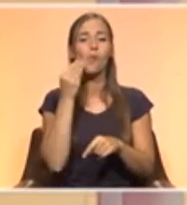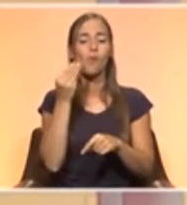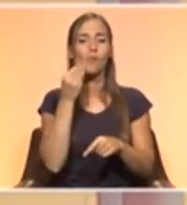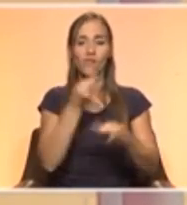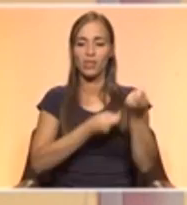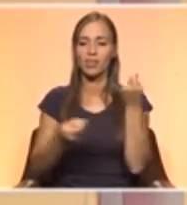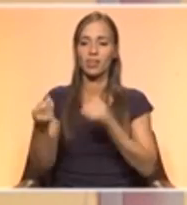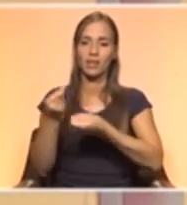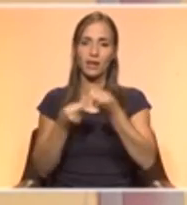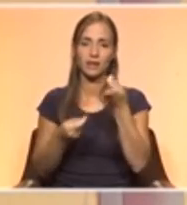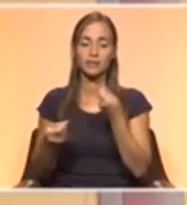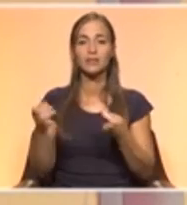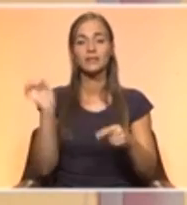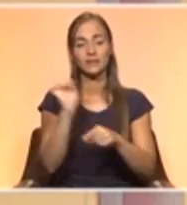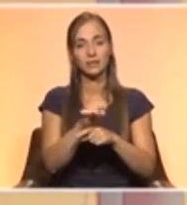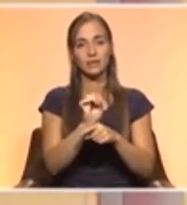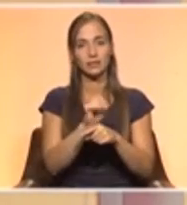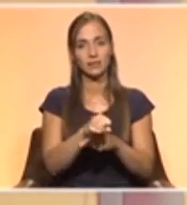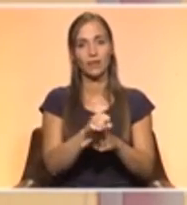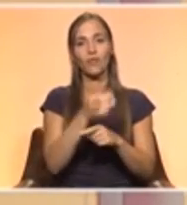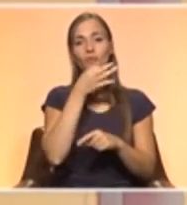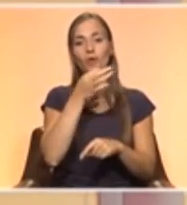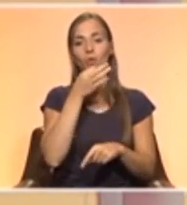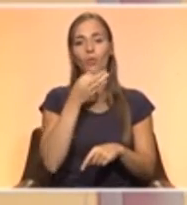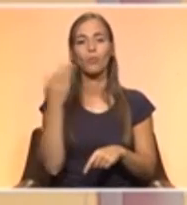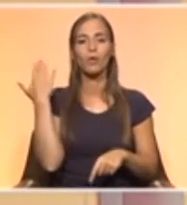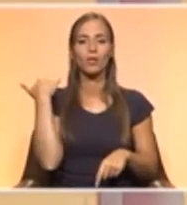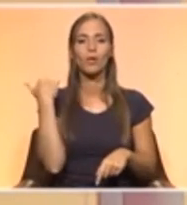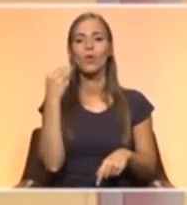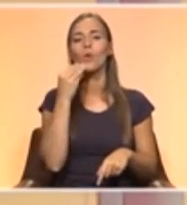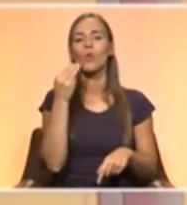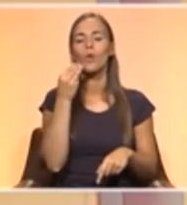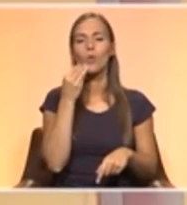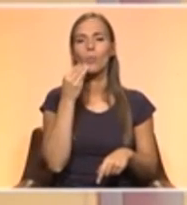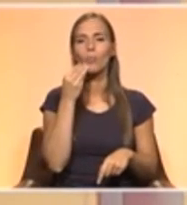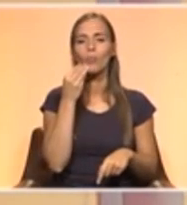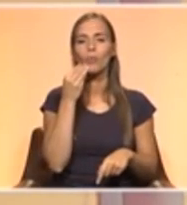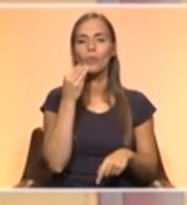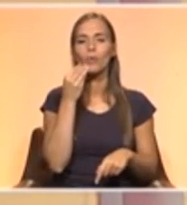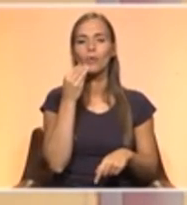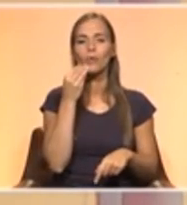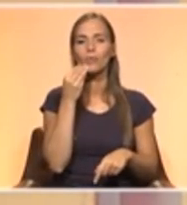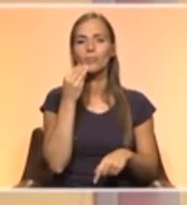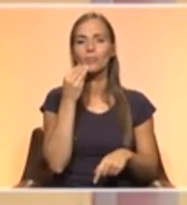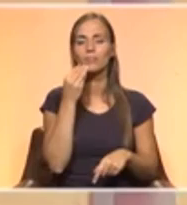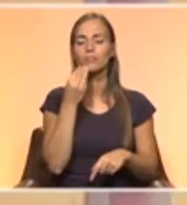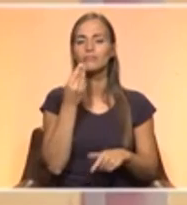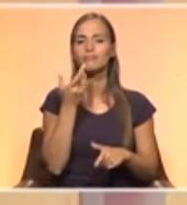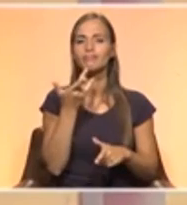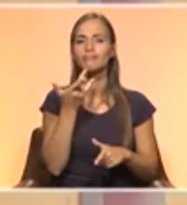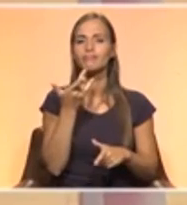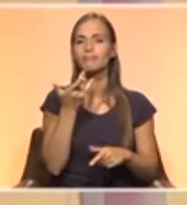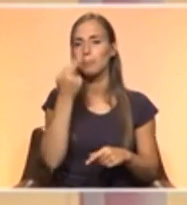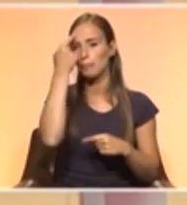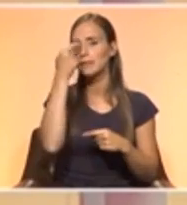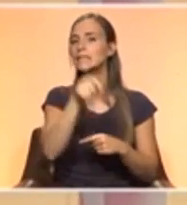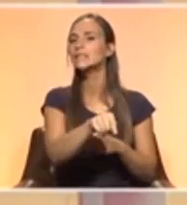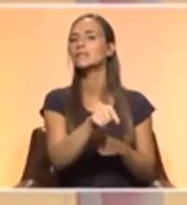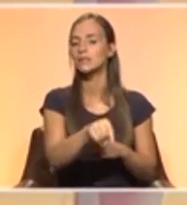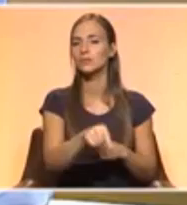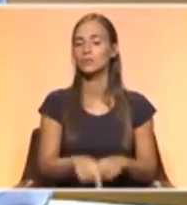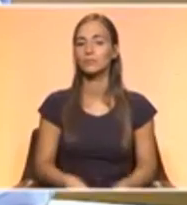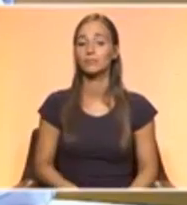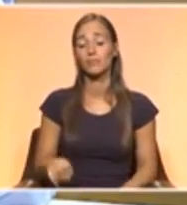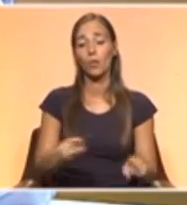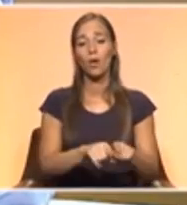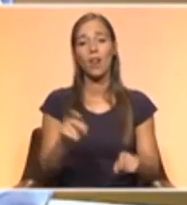V há pouco no no no Man report como é que como é que essas tendências estão a ser estudadas na área do marketing concretamente bem no fundo foi foi o que Ana